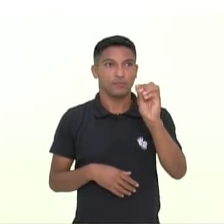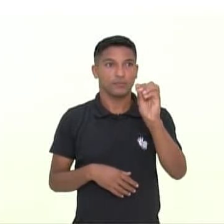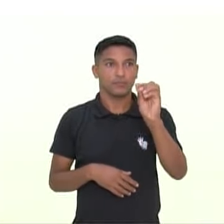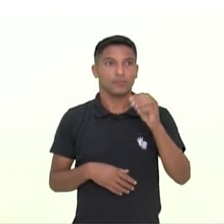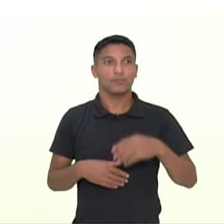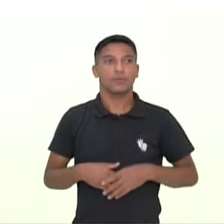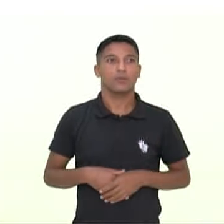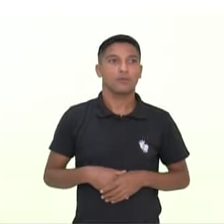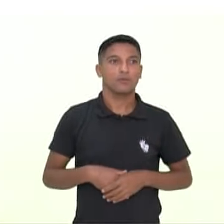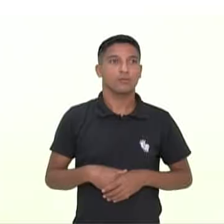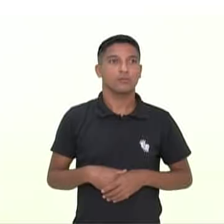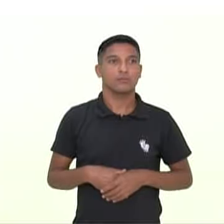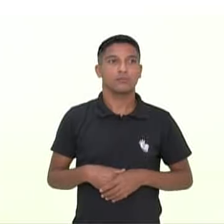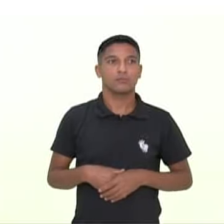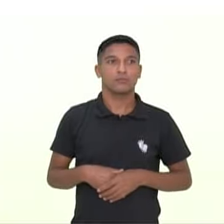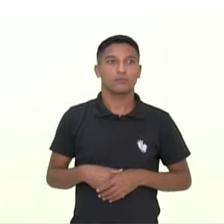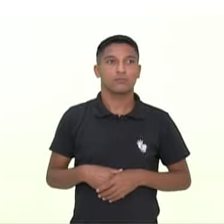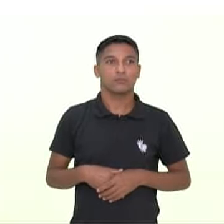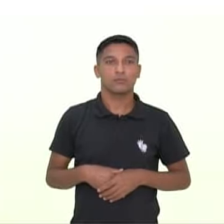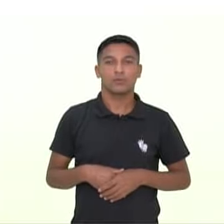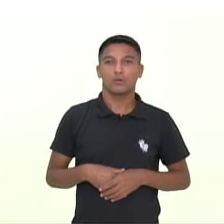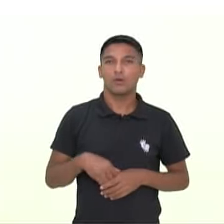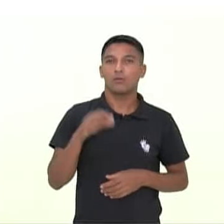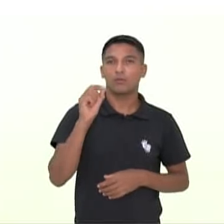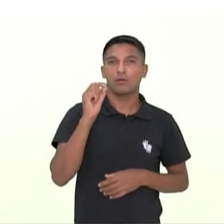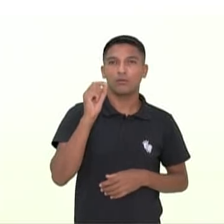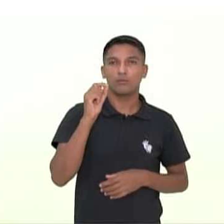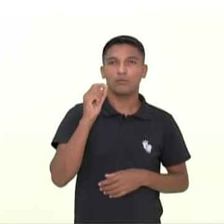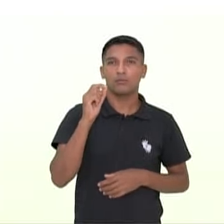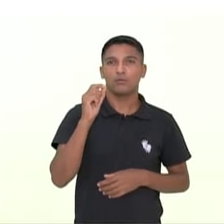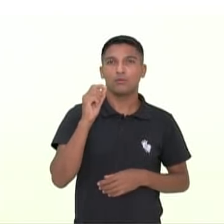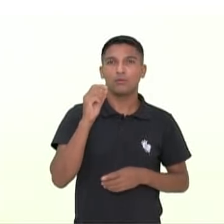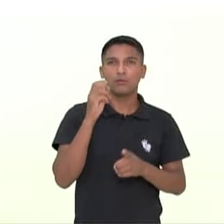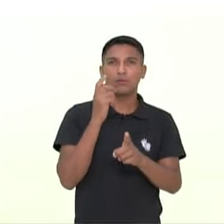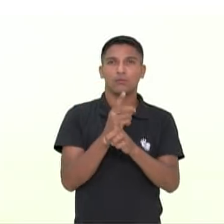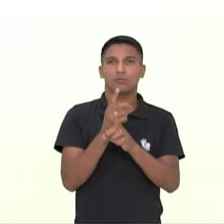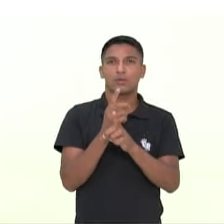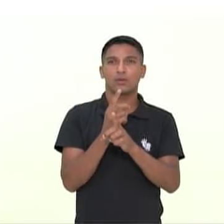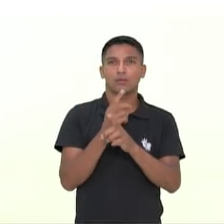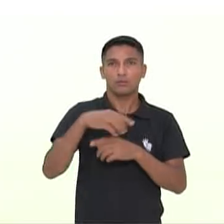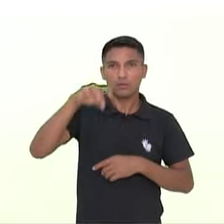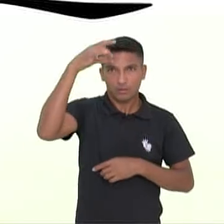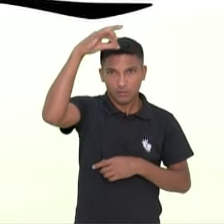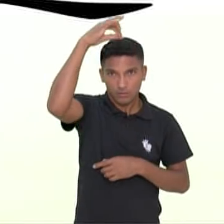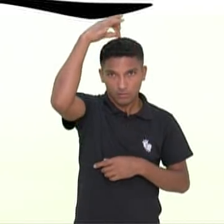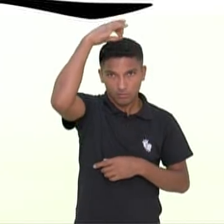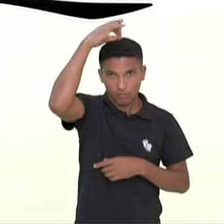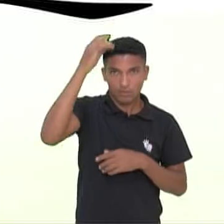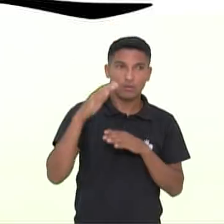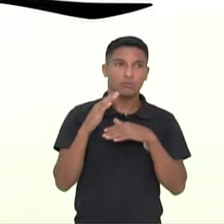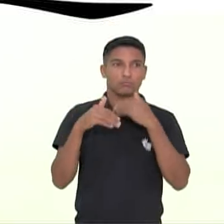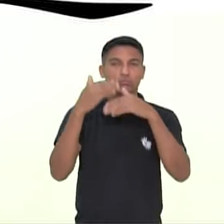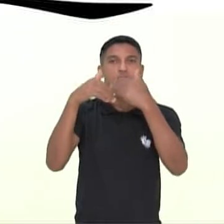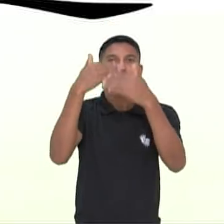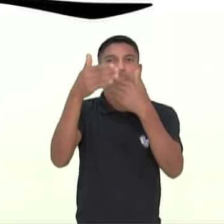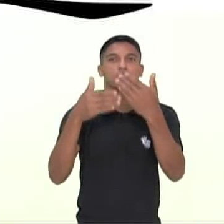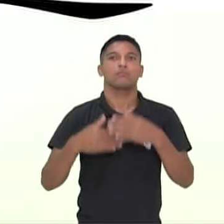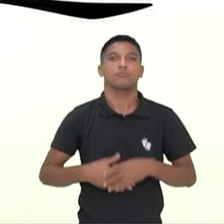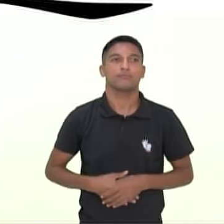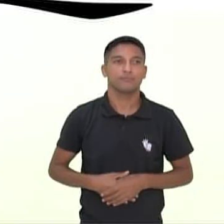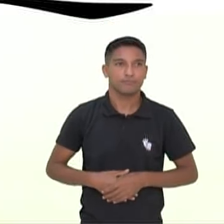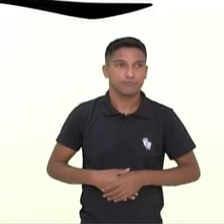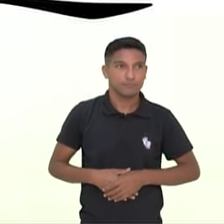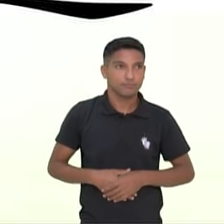hoje, o Aikido, caminho da harmonização das energias.